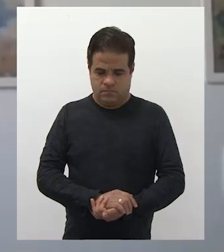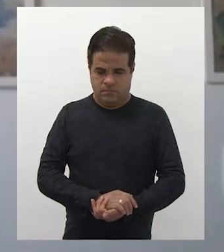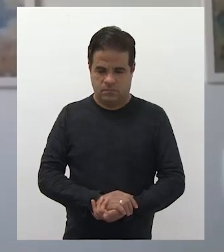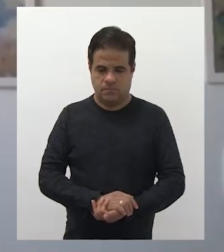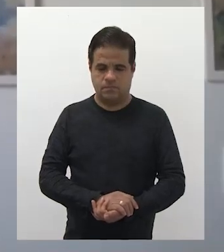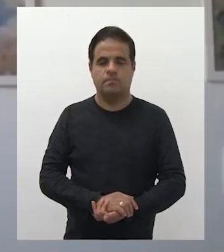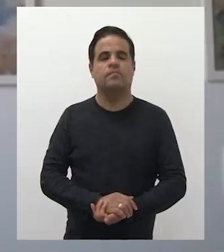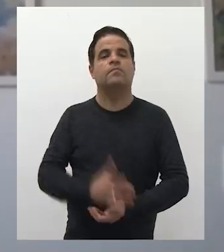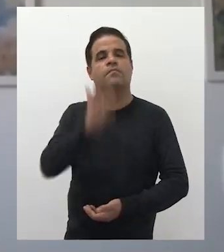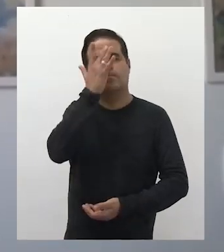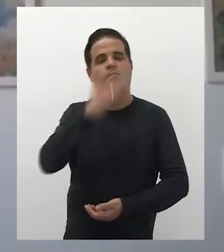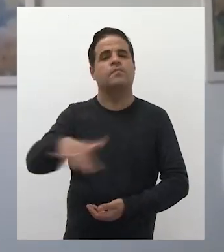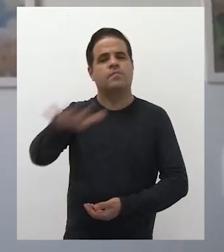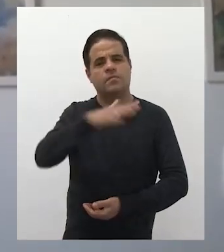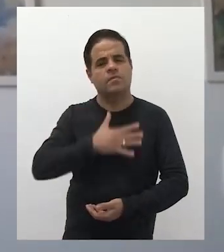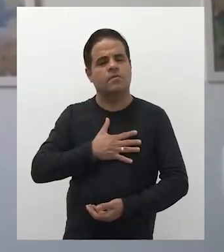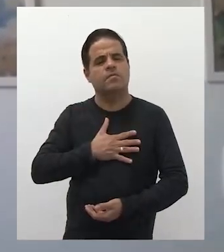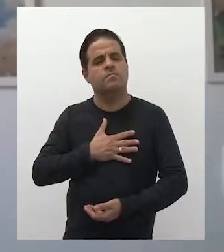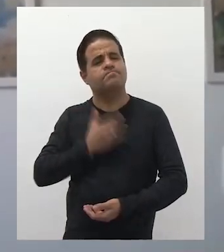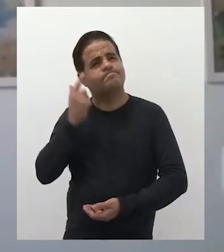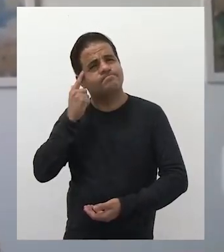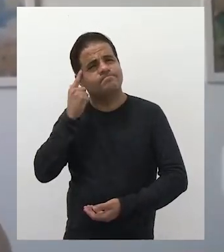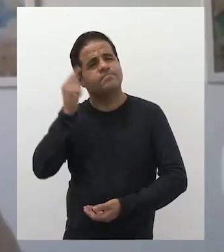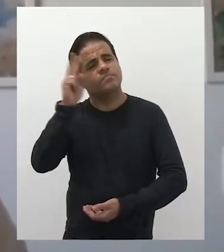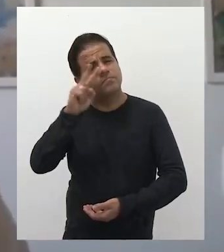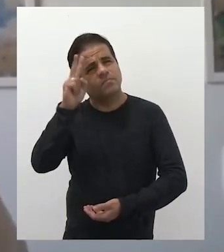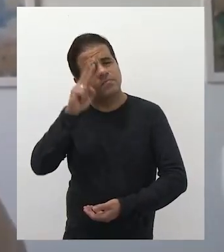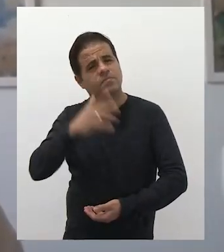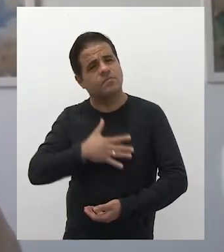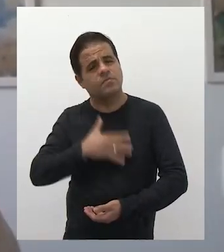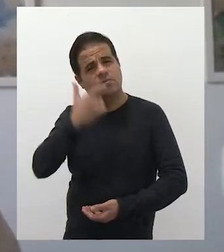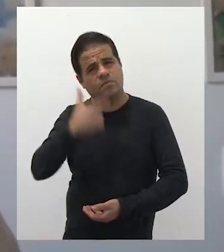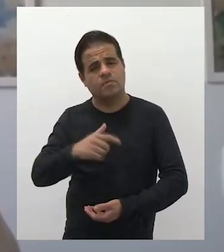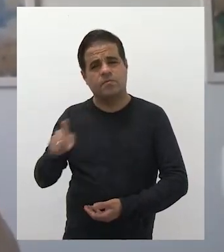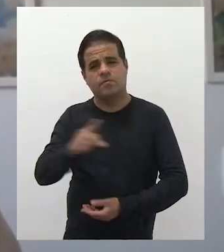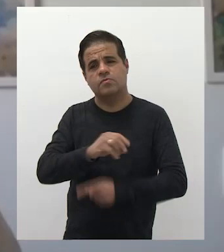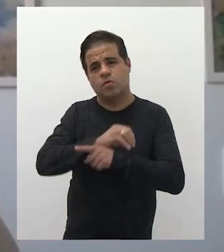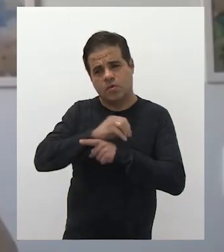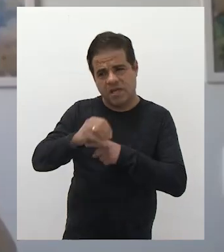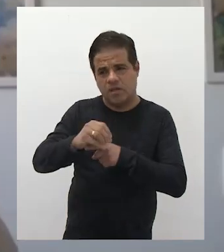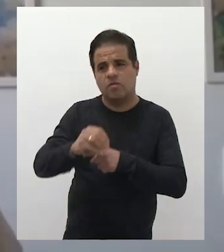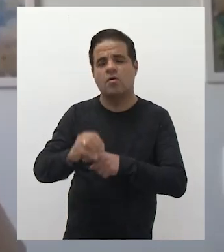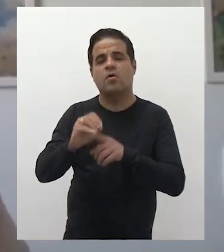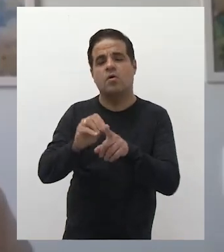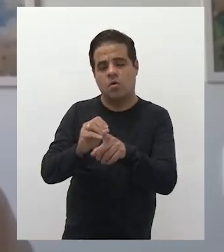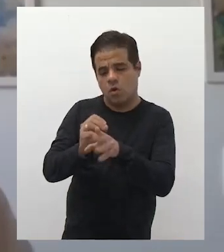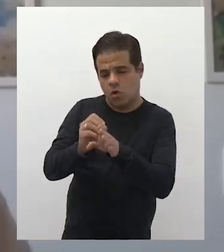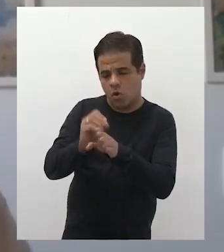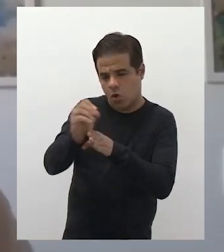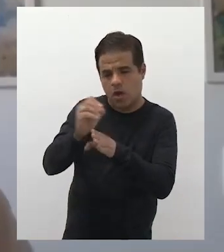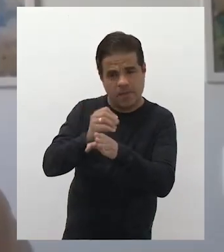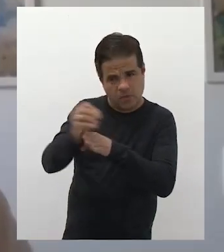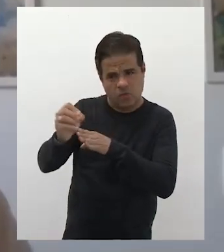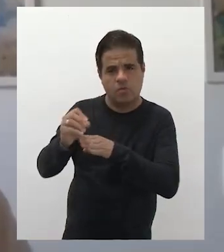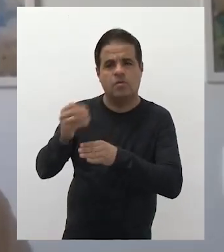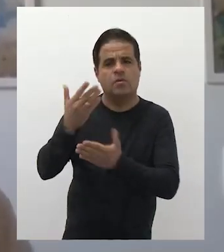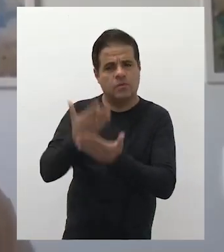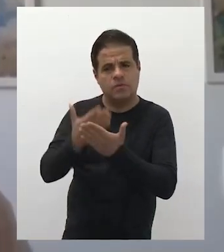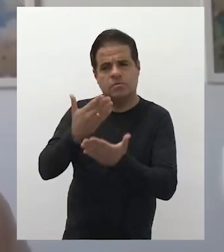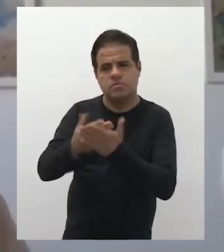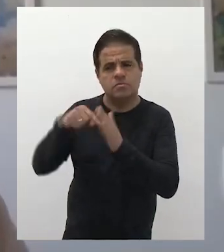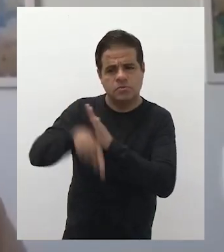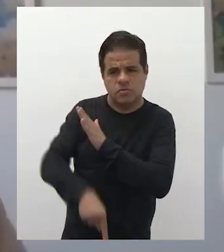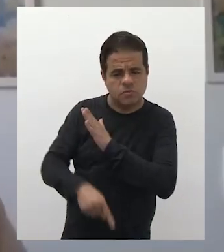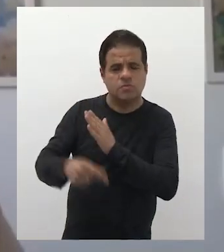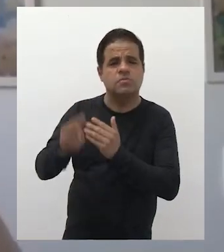Pessoal, no meu mestrado, eu lembro, ouvi do meu orientador, o professor Wagner Balera, que é um profundo estudioso da doutrina social